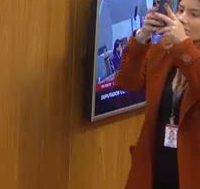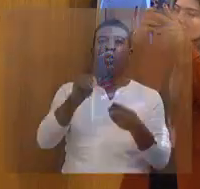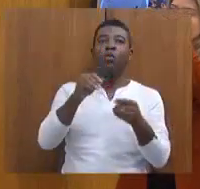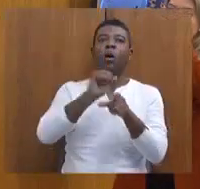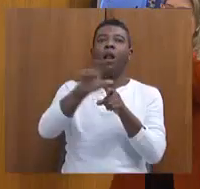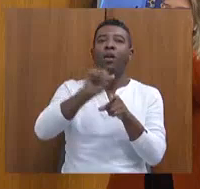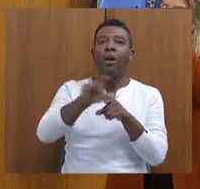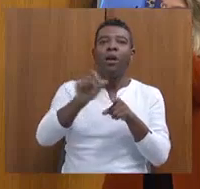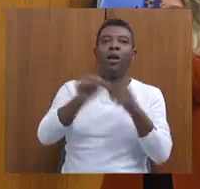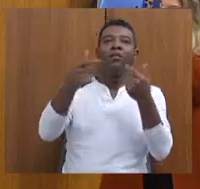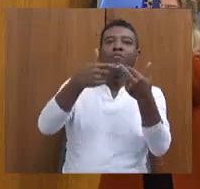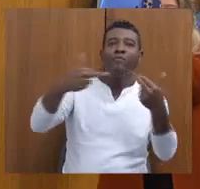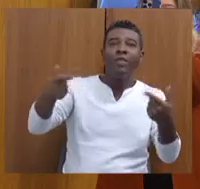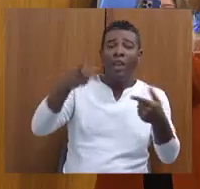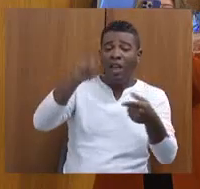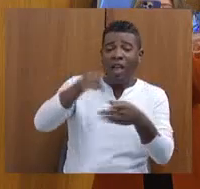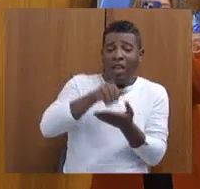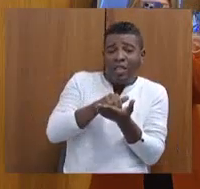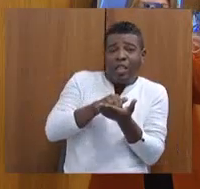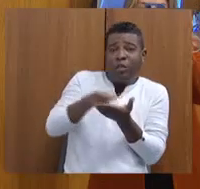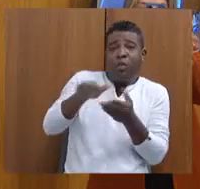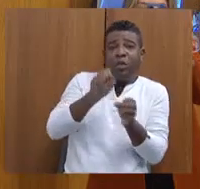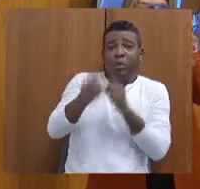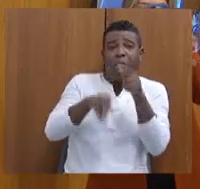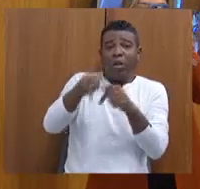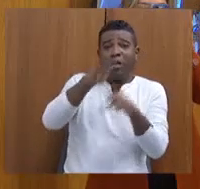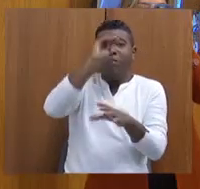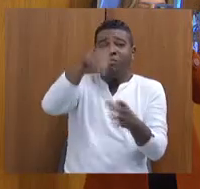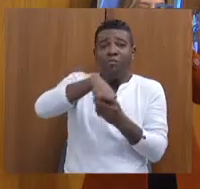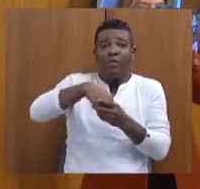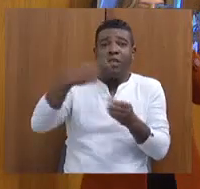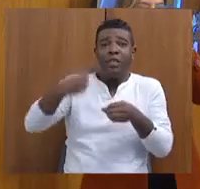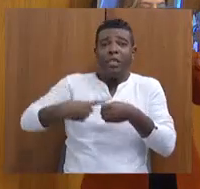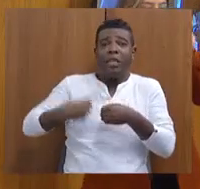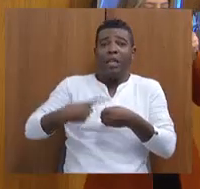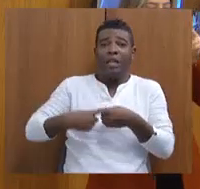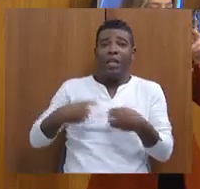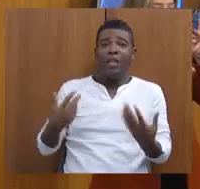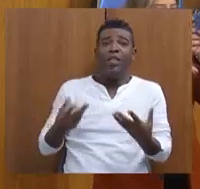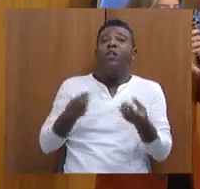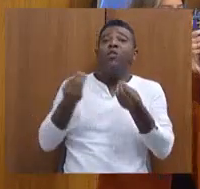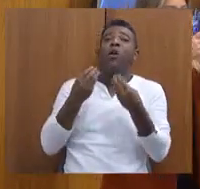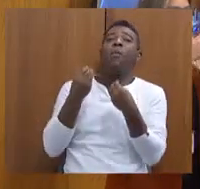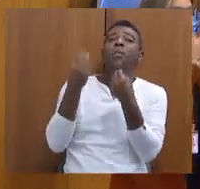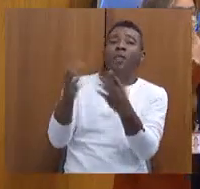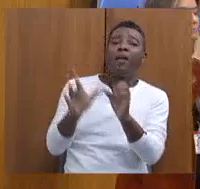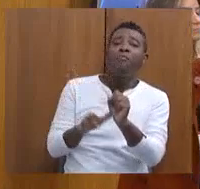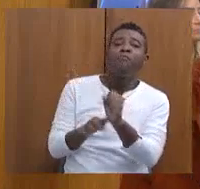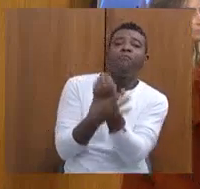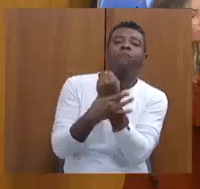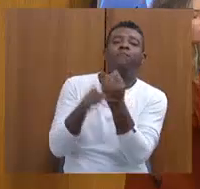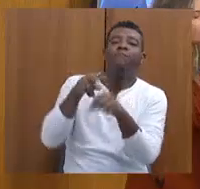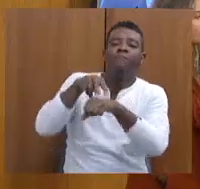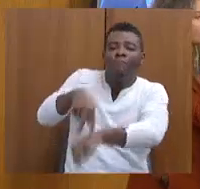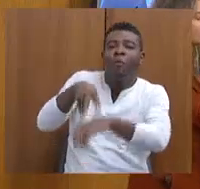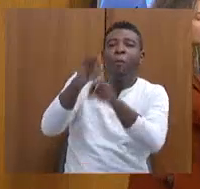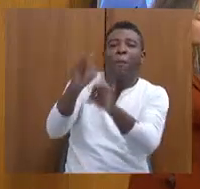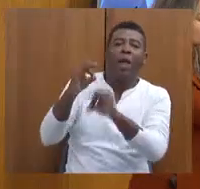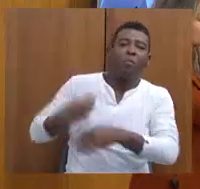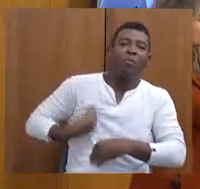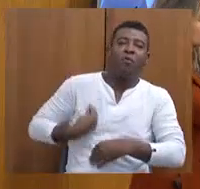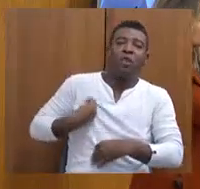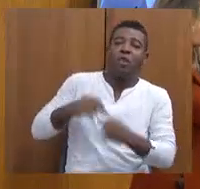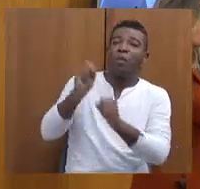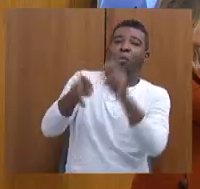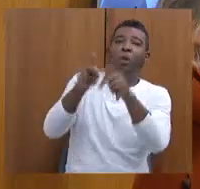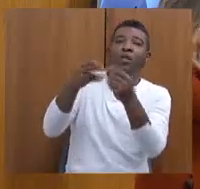a população da sua cidade gente como é que a gente garante condições de vida para a população que tá lá e as questões sobre